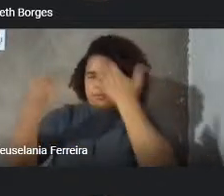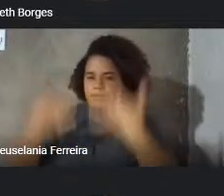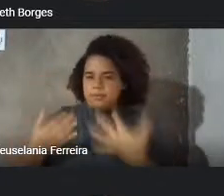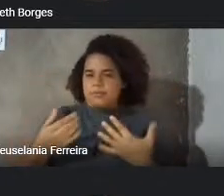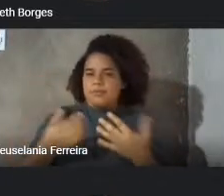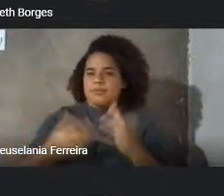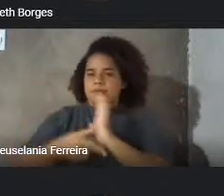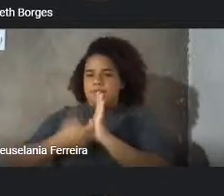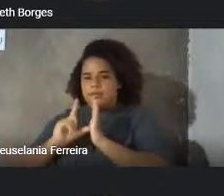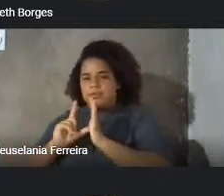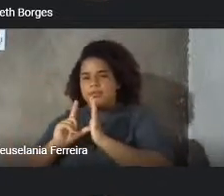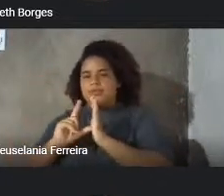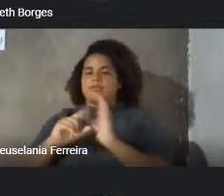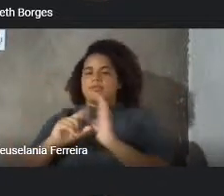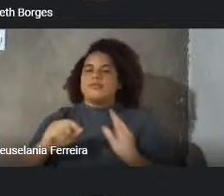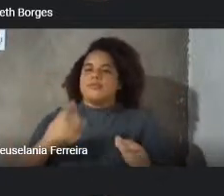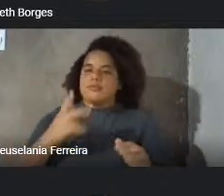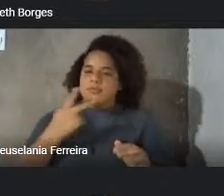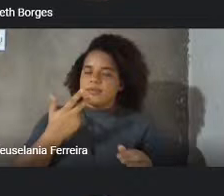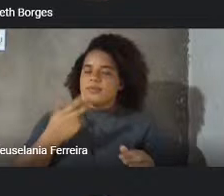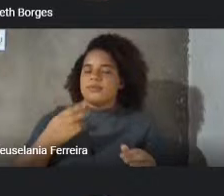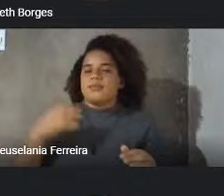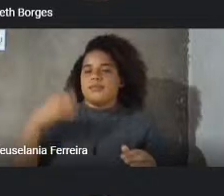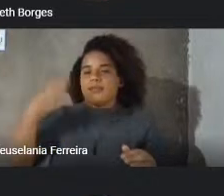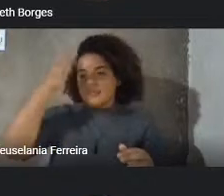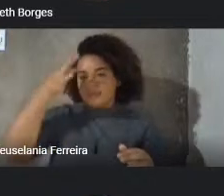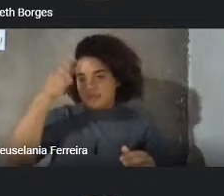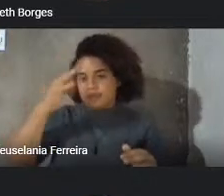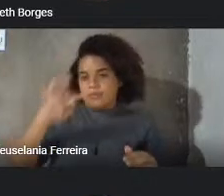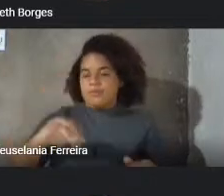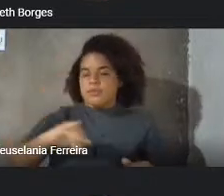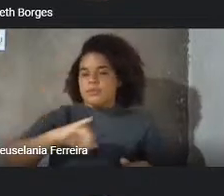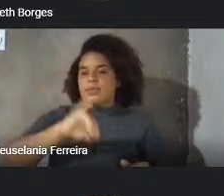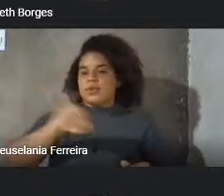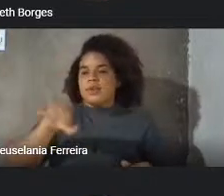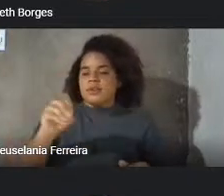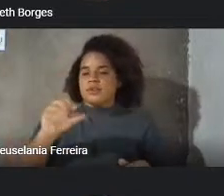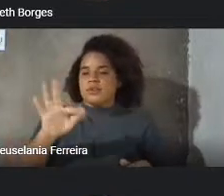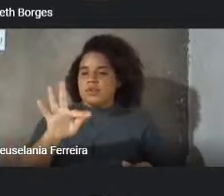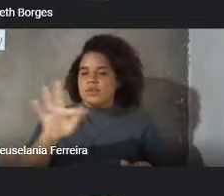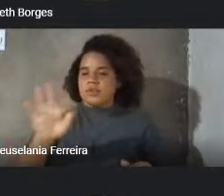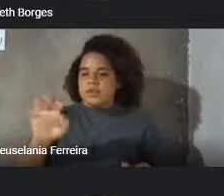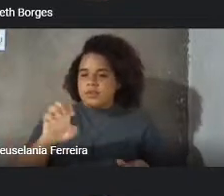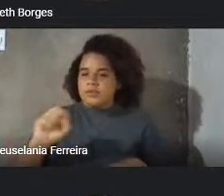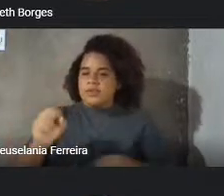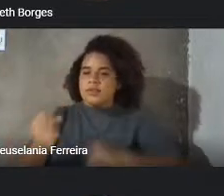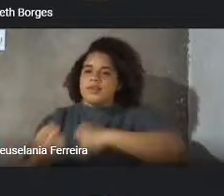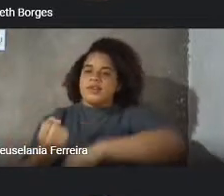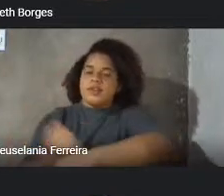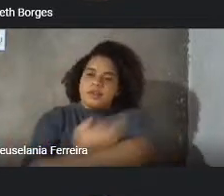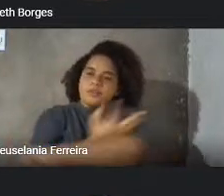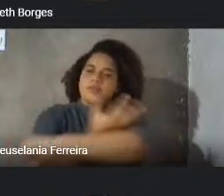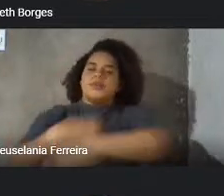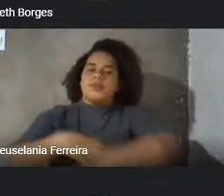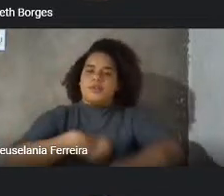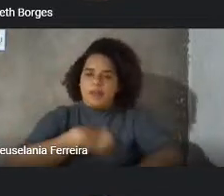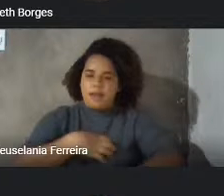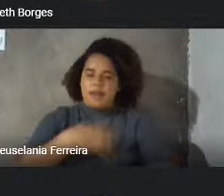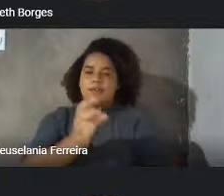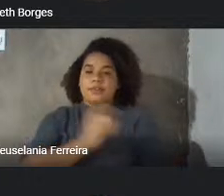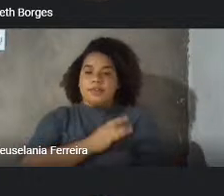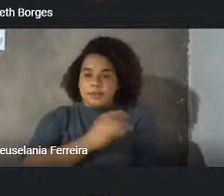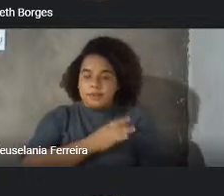neurologista Joseph Lido, quanto à emoção da raiva e do medo aí, tá?